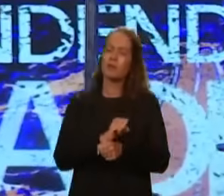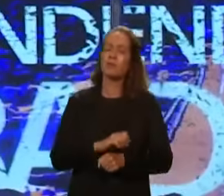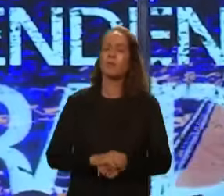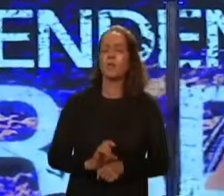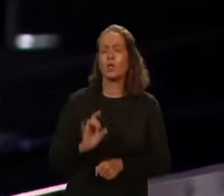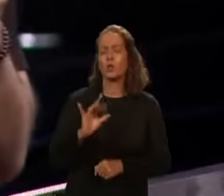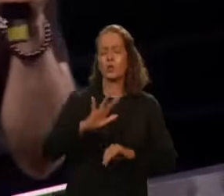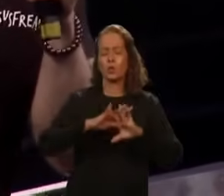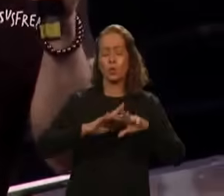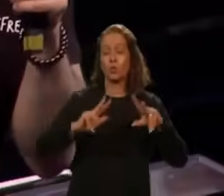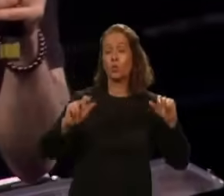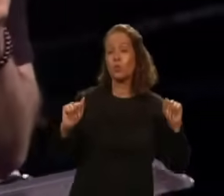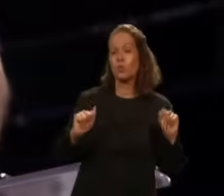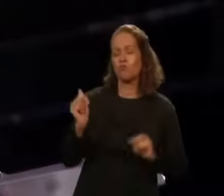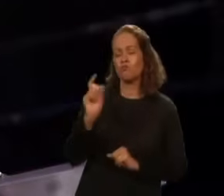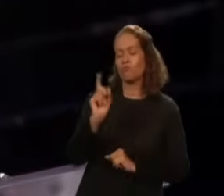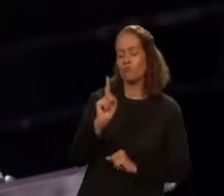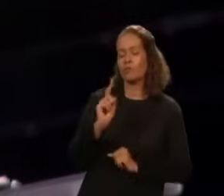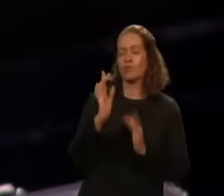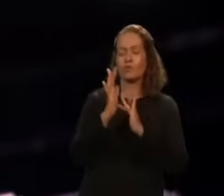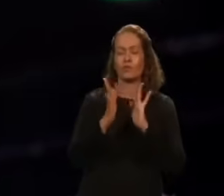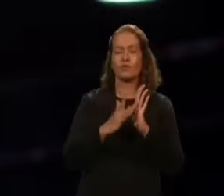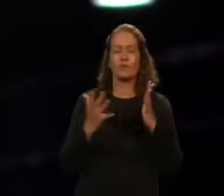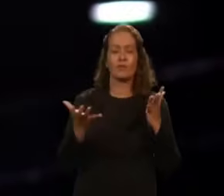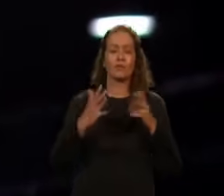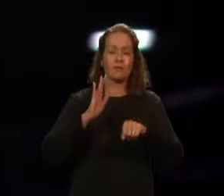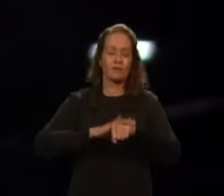queria realizar uma ressurreição.